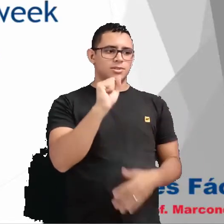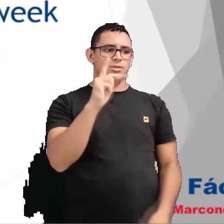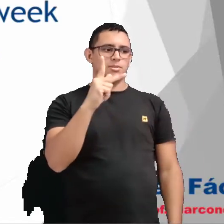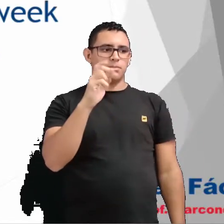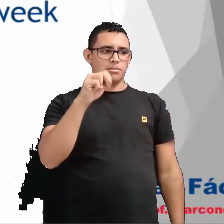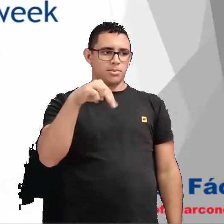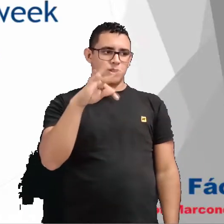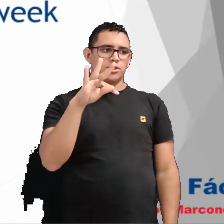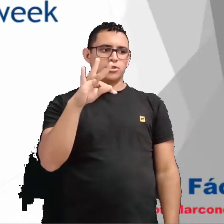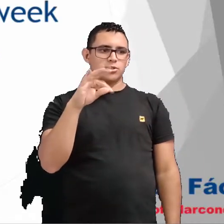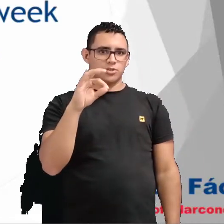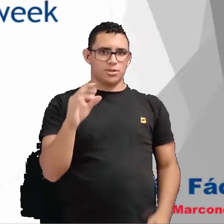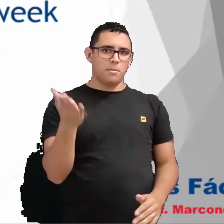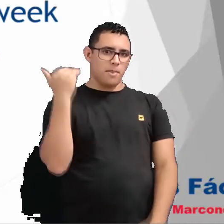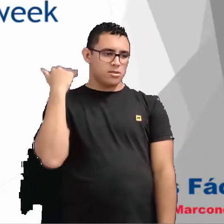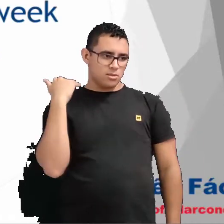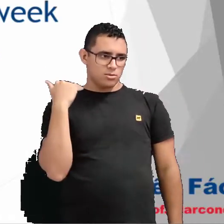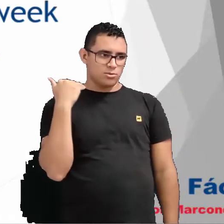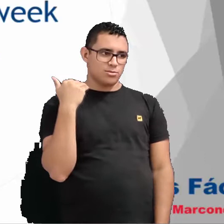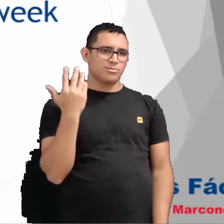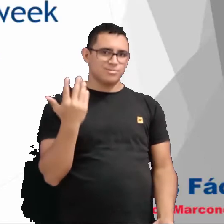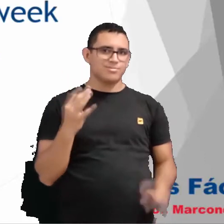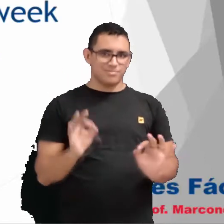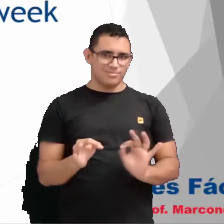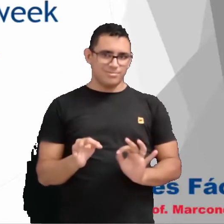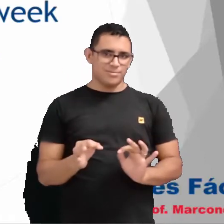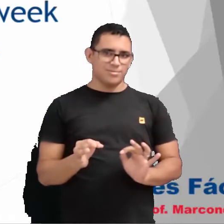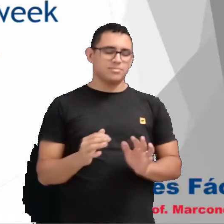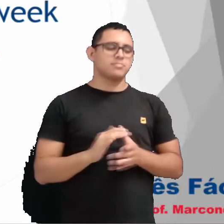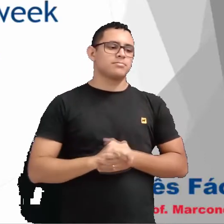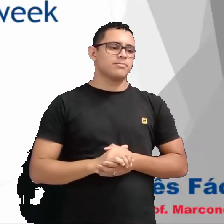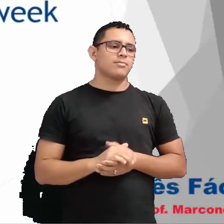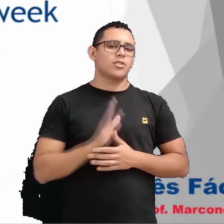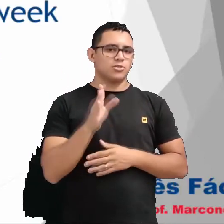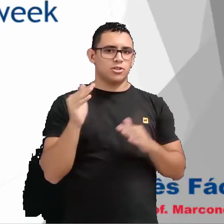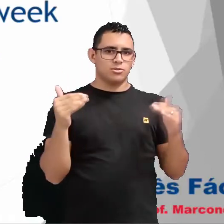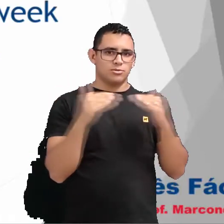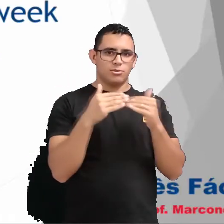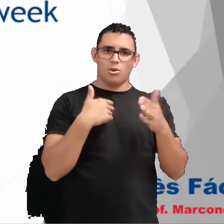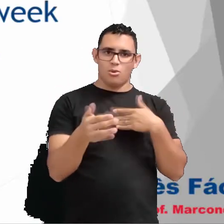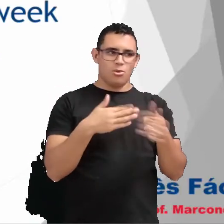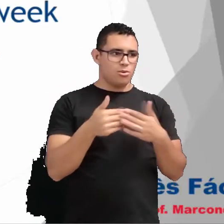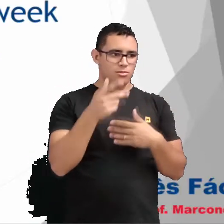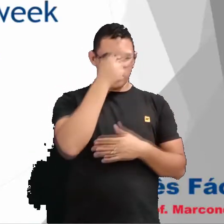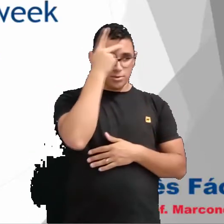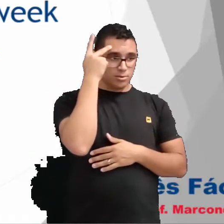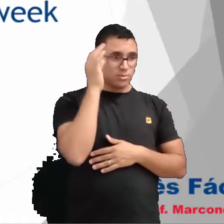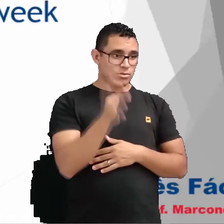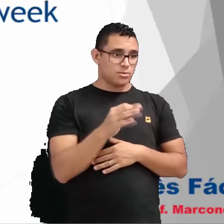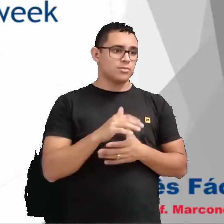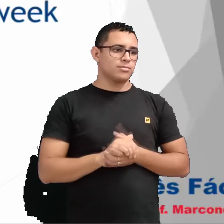mundo. Aprendeu como é o verbo spend no passado, que é spent? Já sabe conjugar para qualquer sujeito, ok?